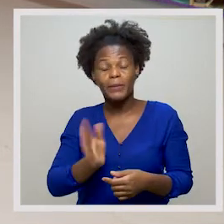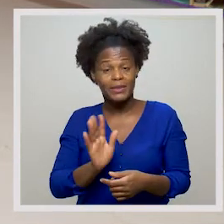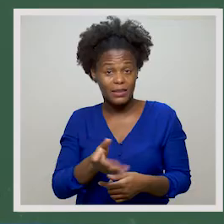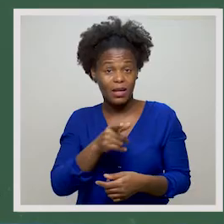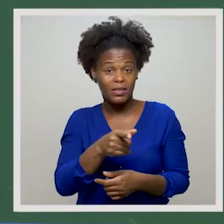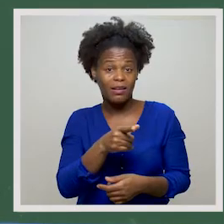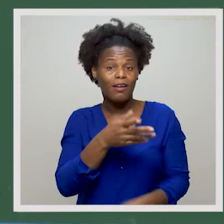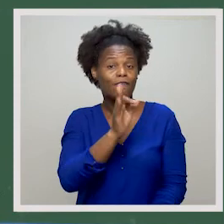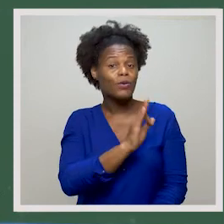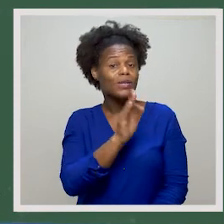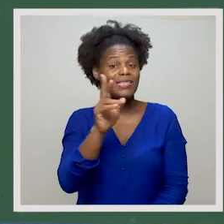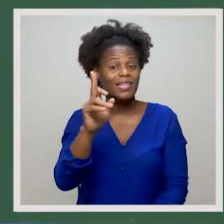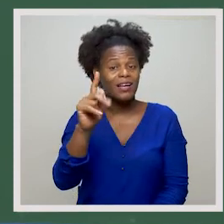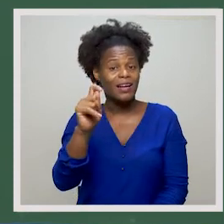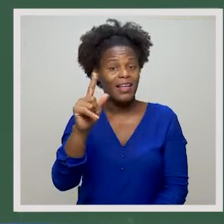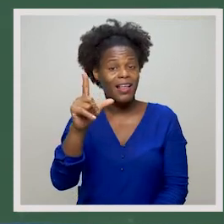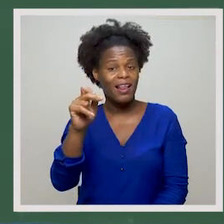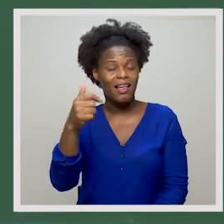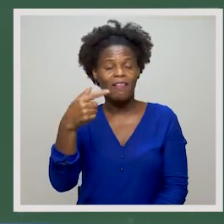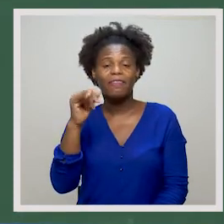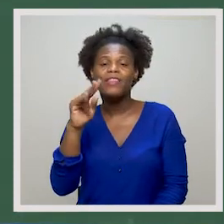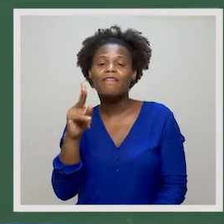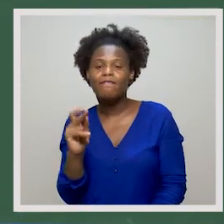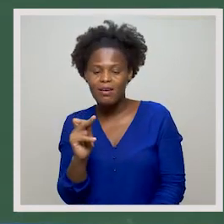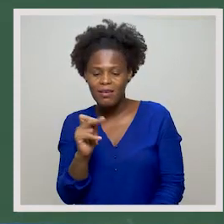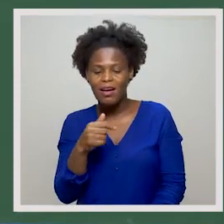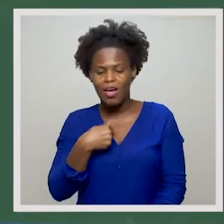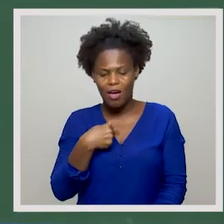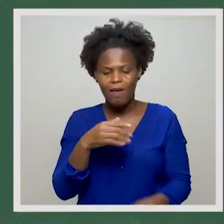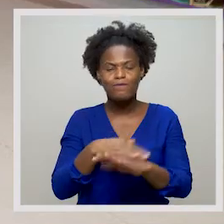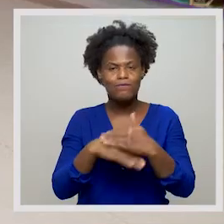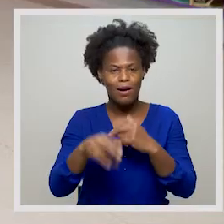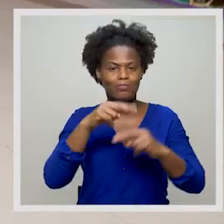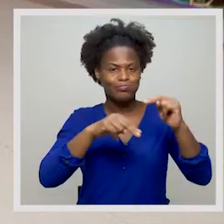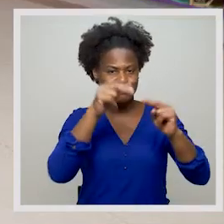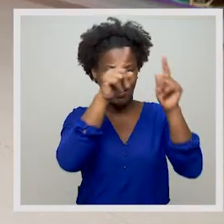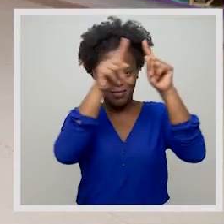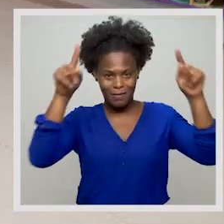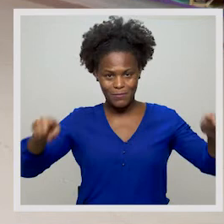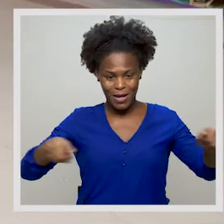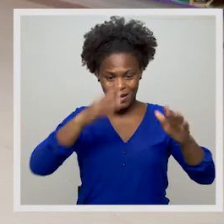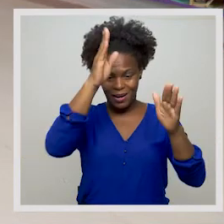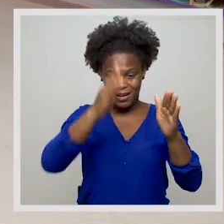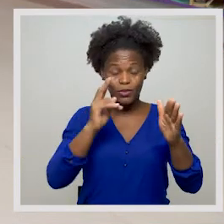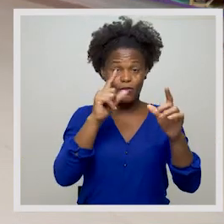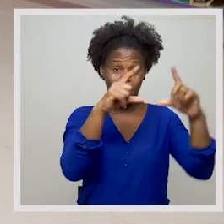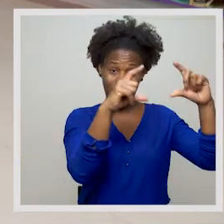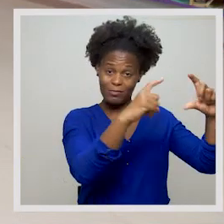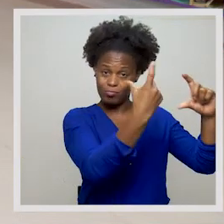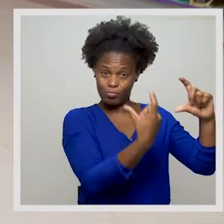da frequência relativa. Então, eu construí a tabela. Estão a reparar? Aqui tenho as